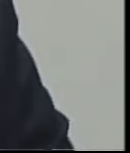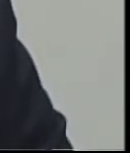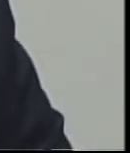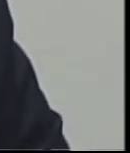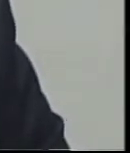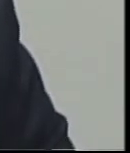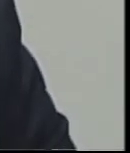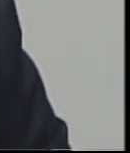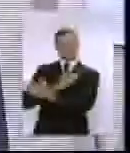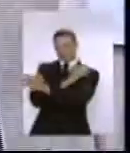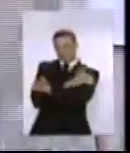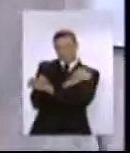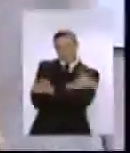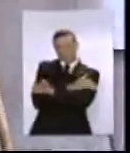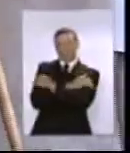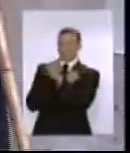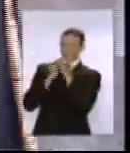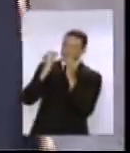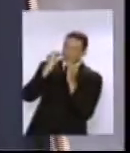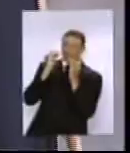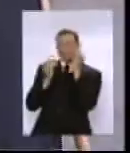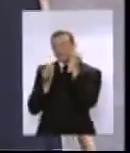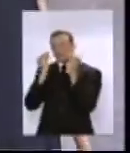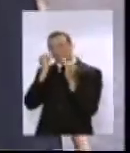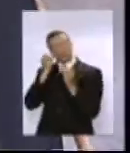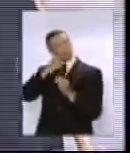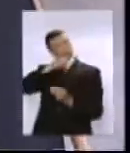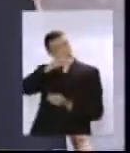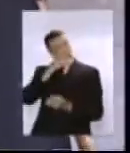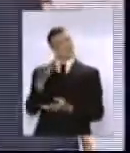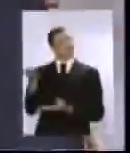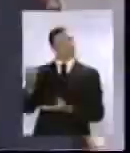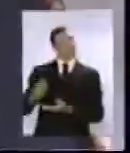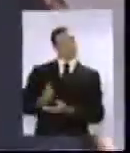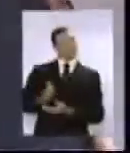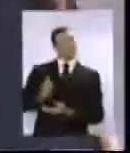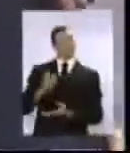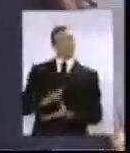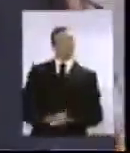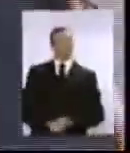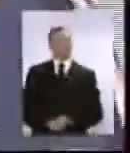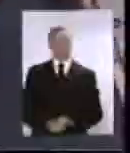4ª Região, além do Tribunal Regional Eleitoral do Rio Grande do Sul.